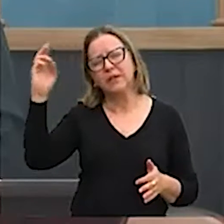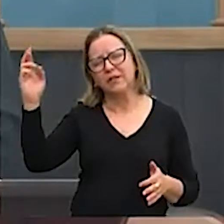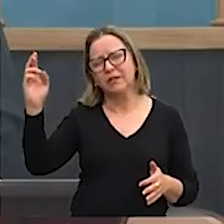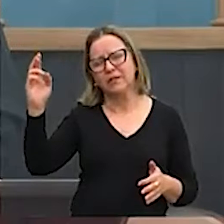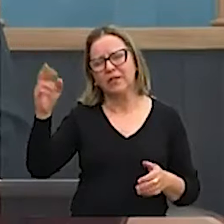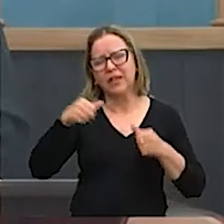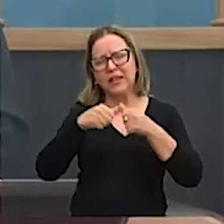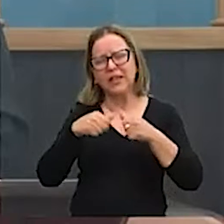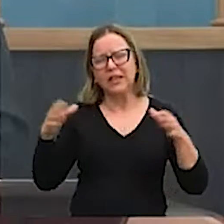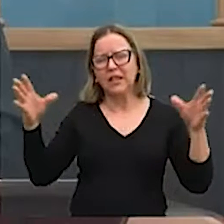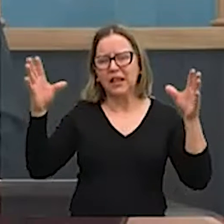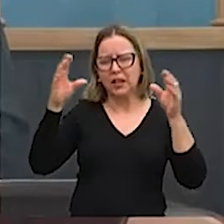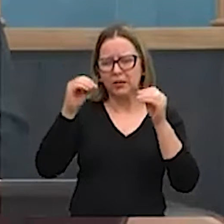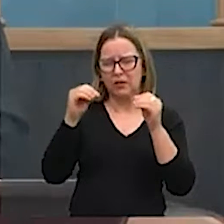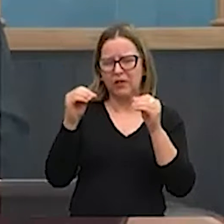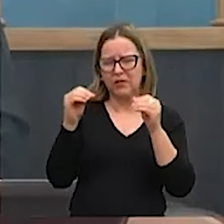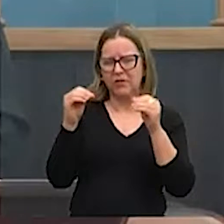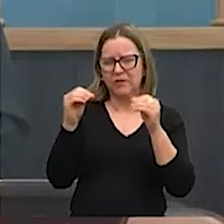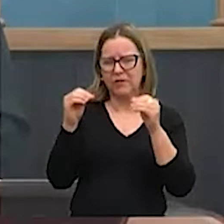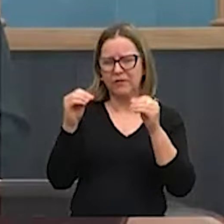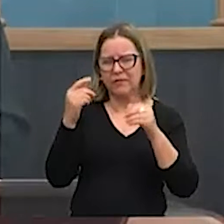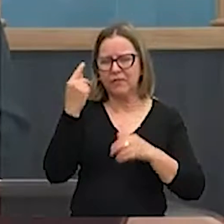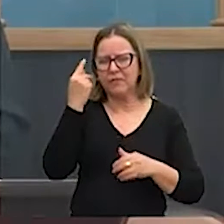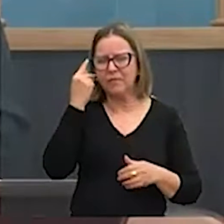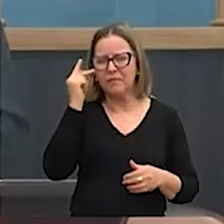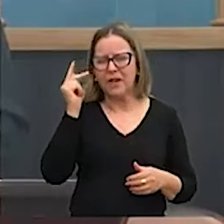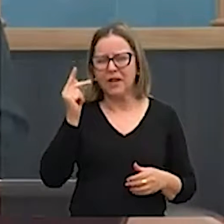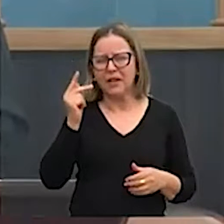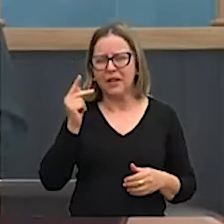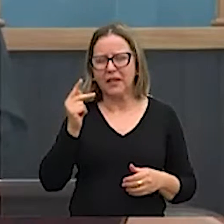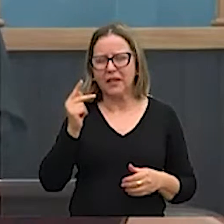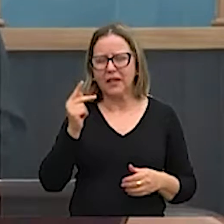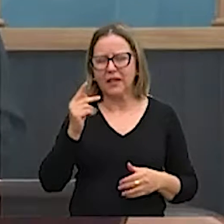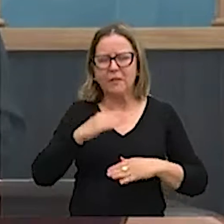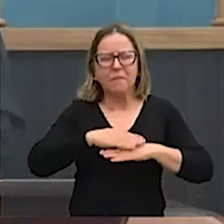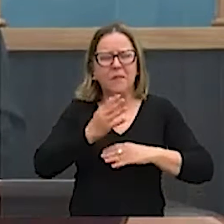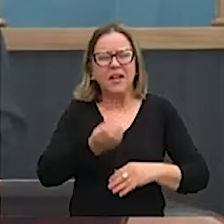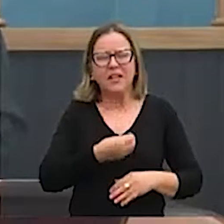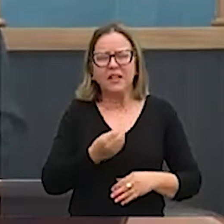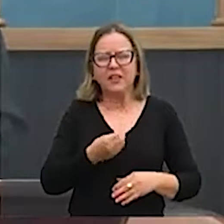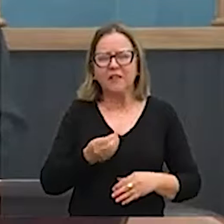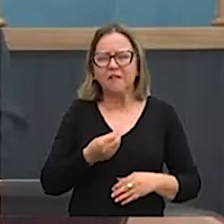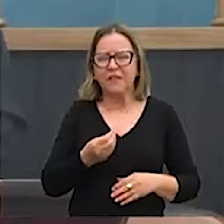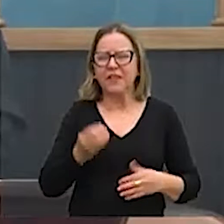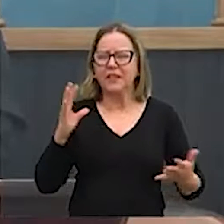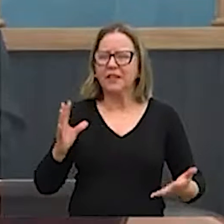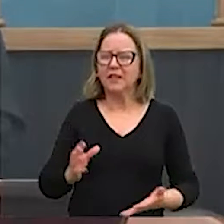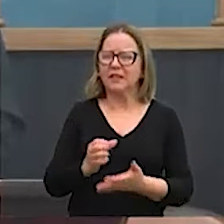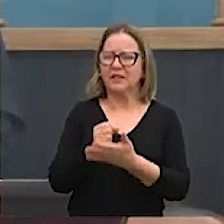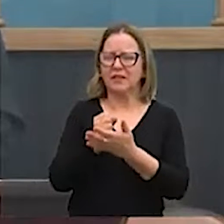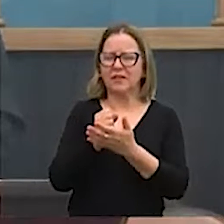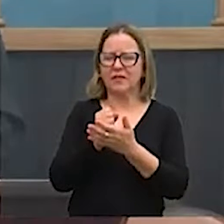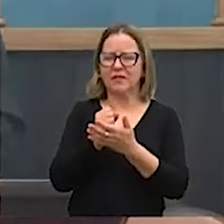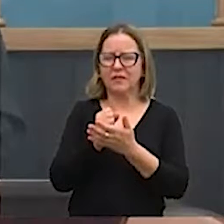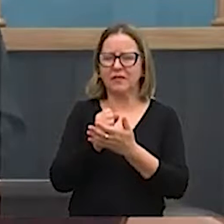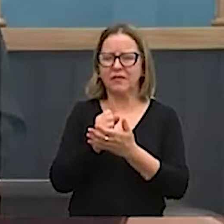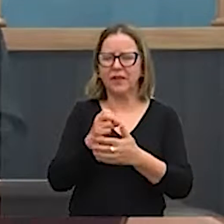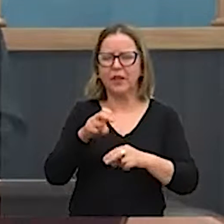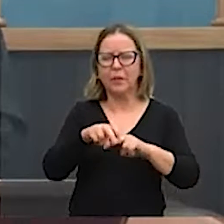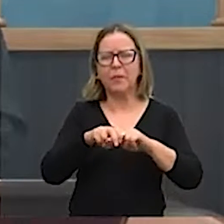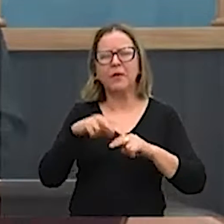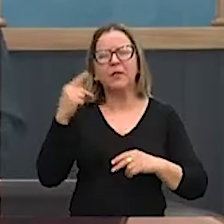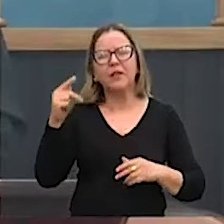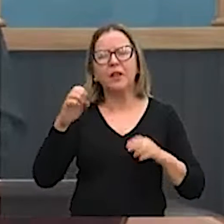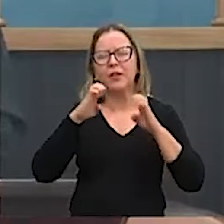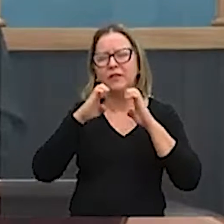nesta noite, para que vidas sejam alcançadas pelo teu